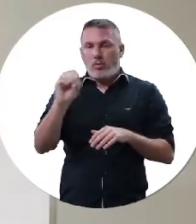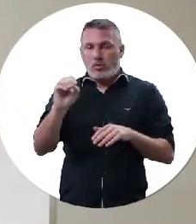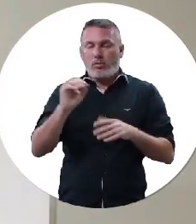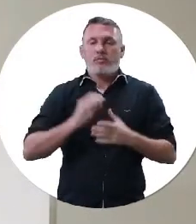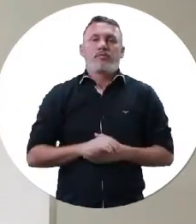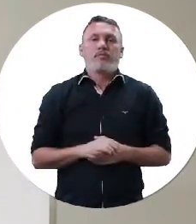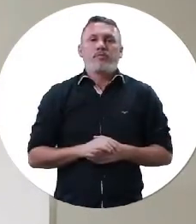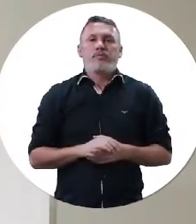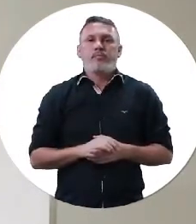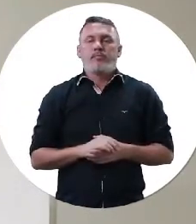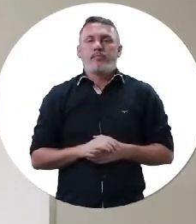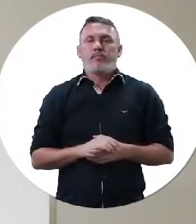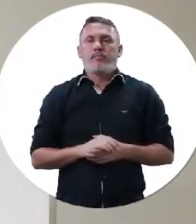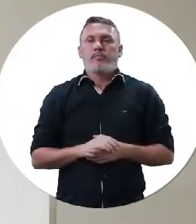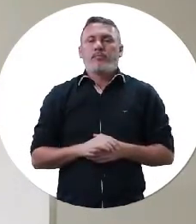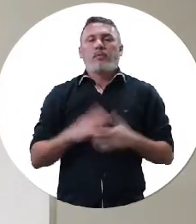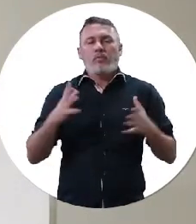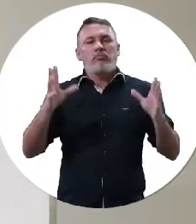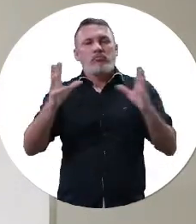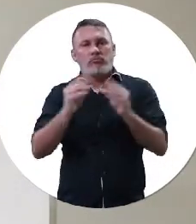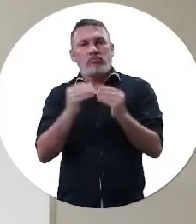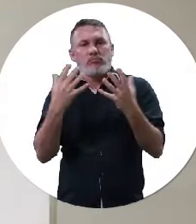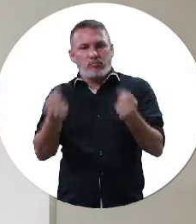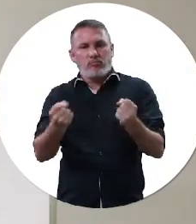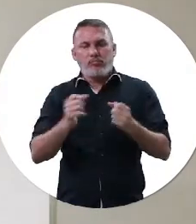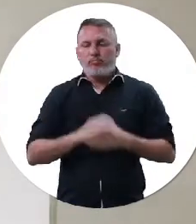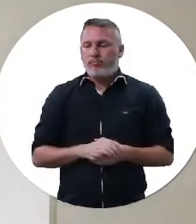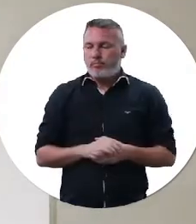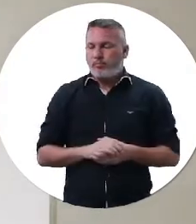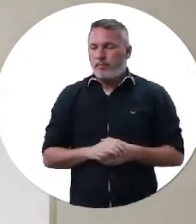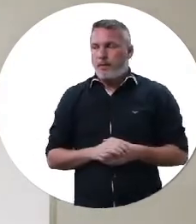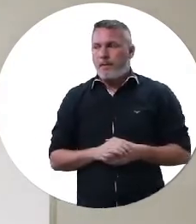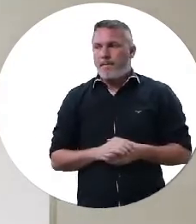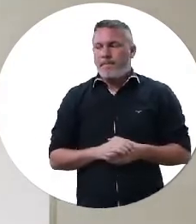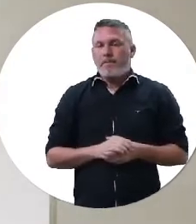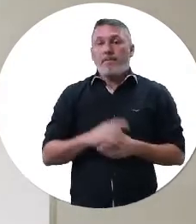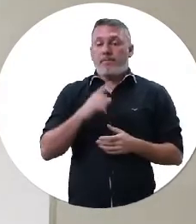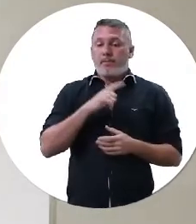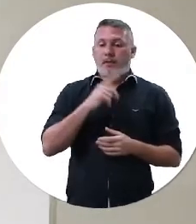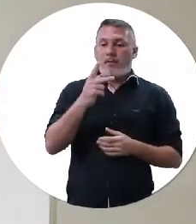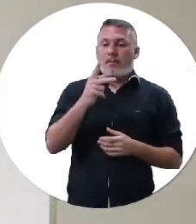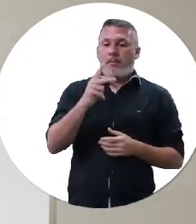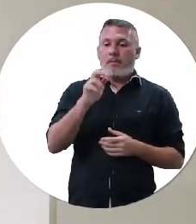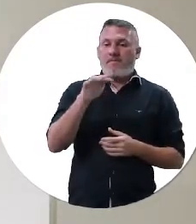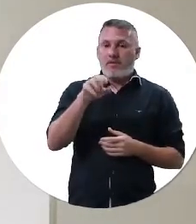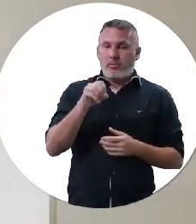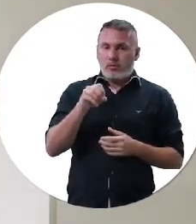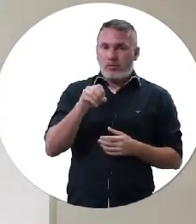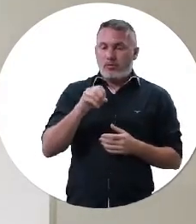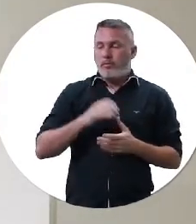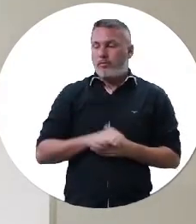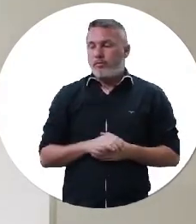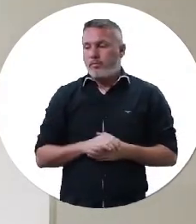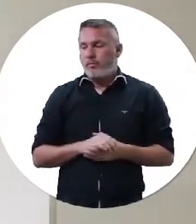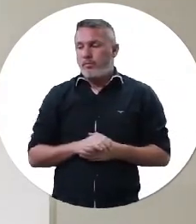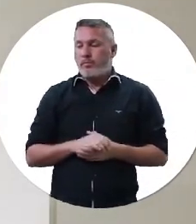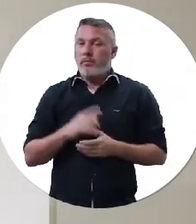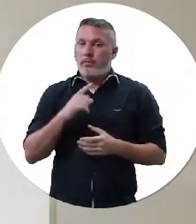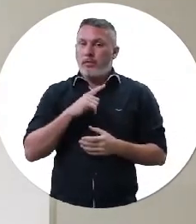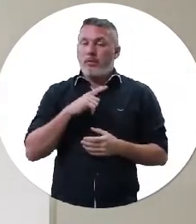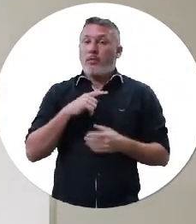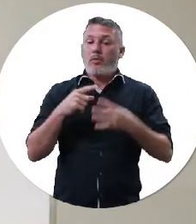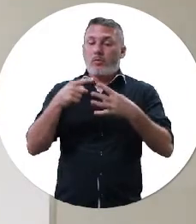Prefixo aqui, ó, de 4 carbonos. Eu tenho meu composto nitro no carbono